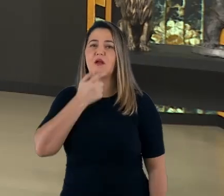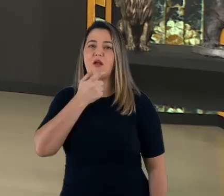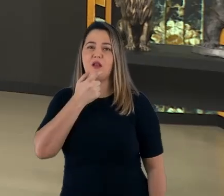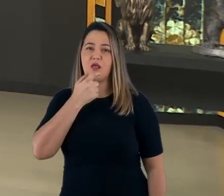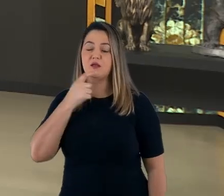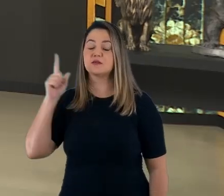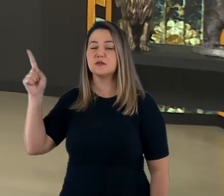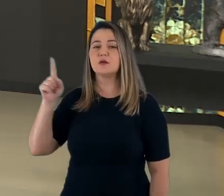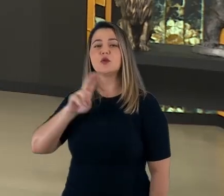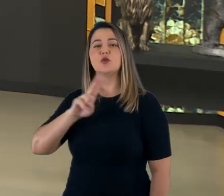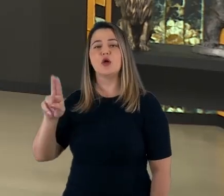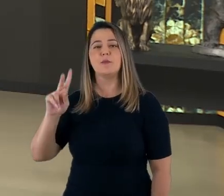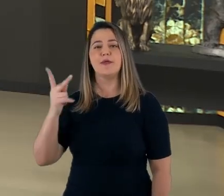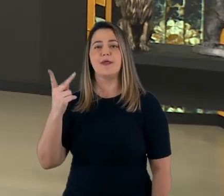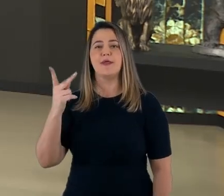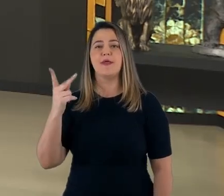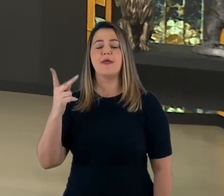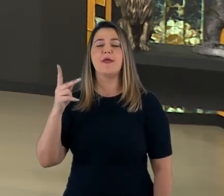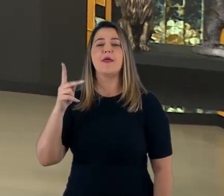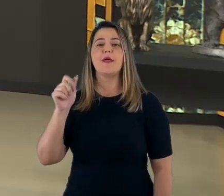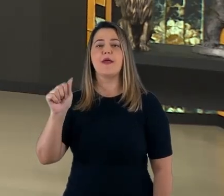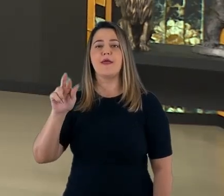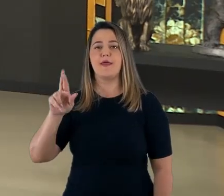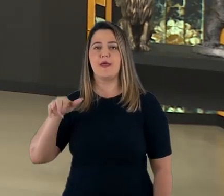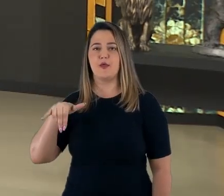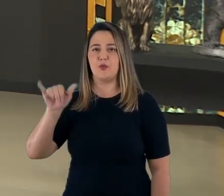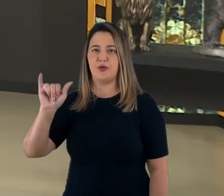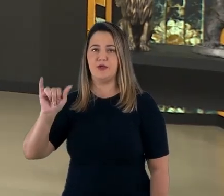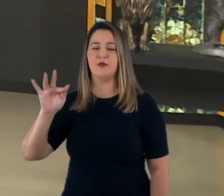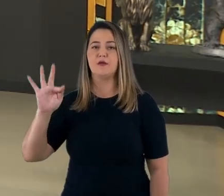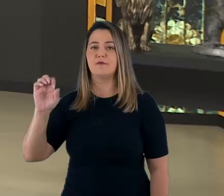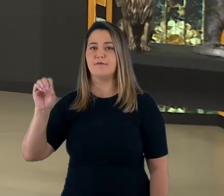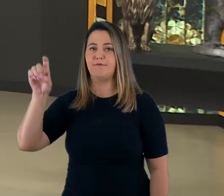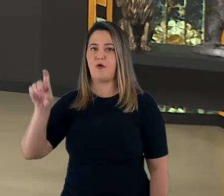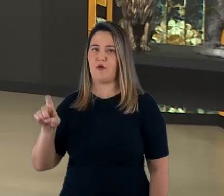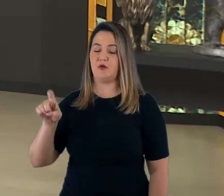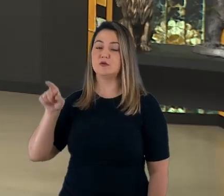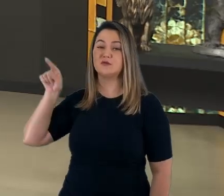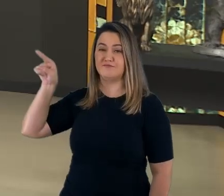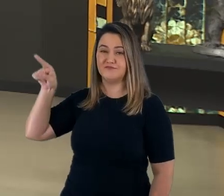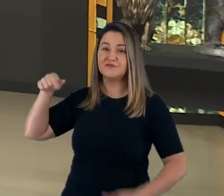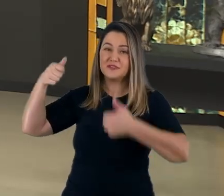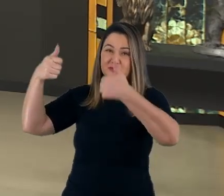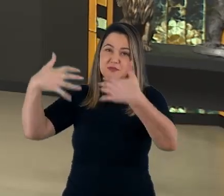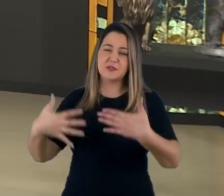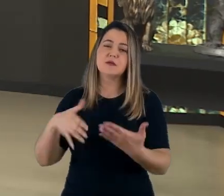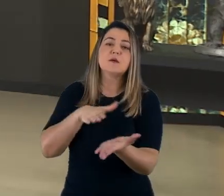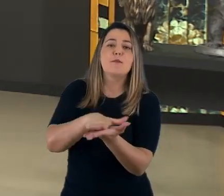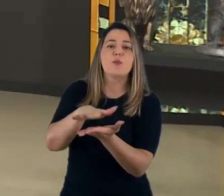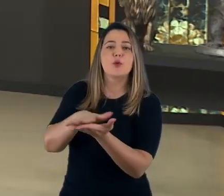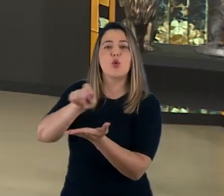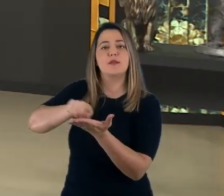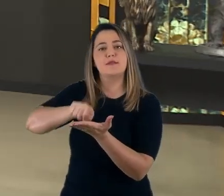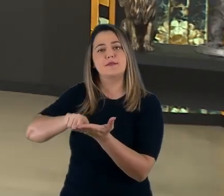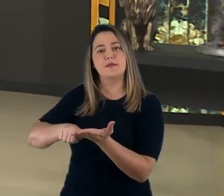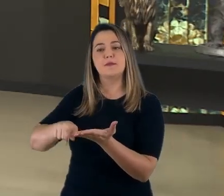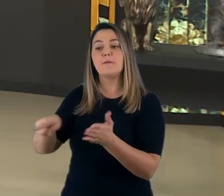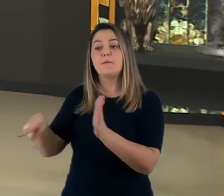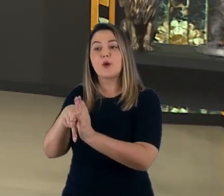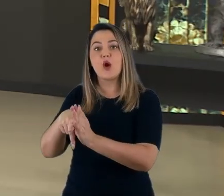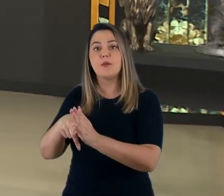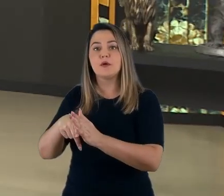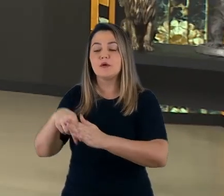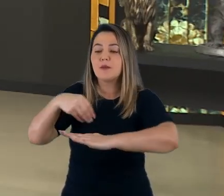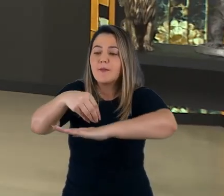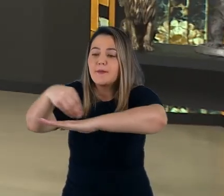Henry Fox Talbot. Na verdade, William Henry Fox Talbot. Ele publicou textos específicos encontrados no Templo